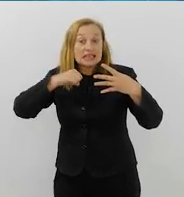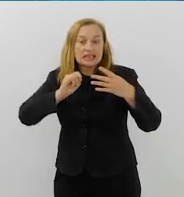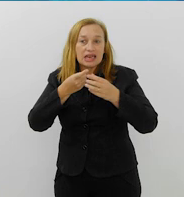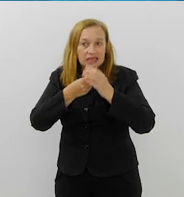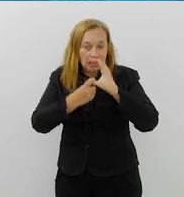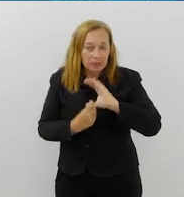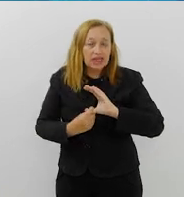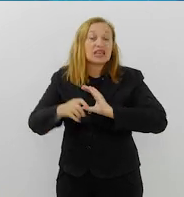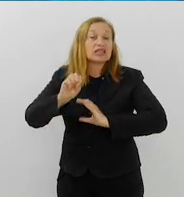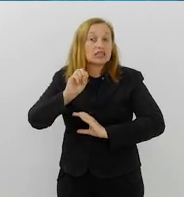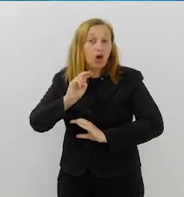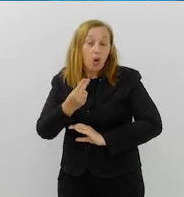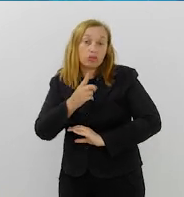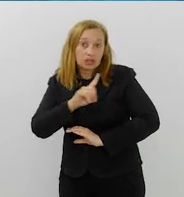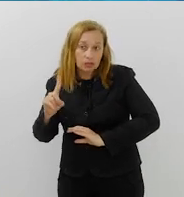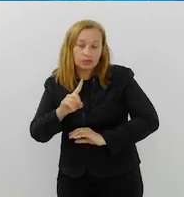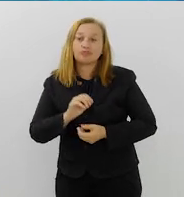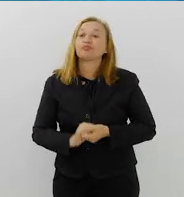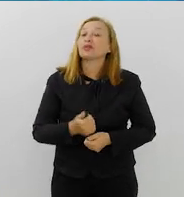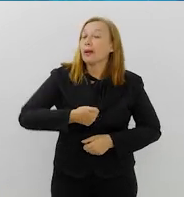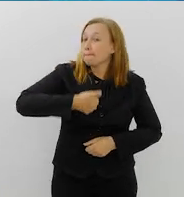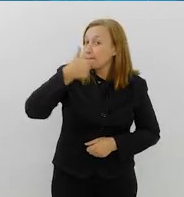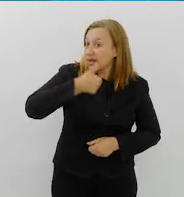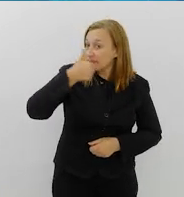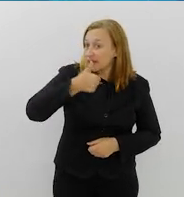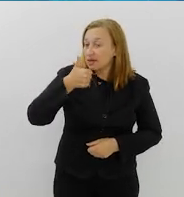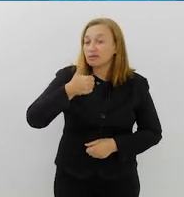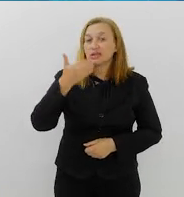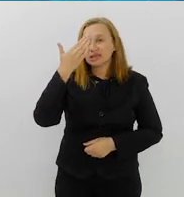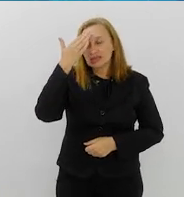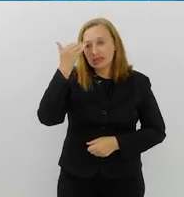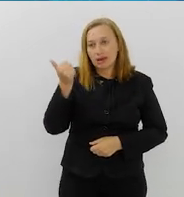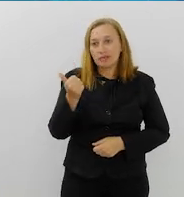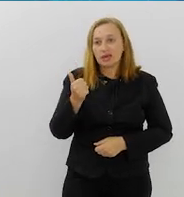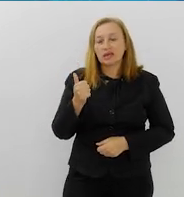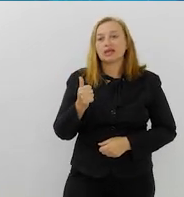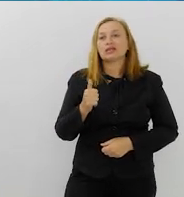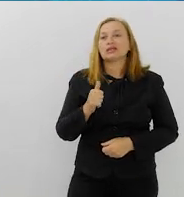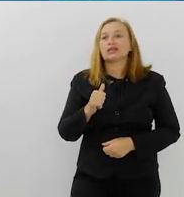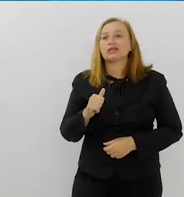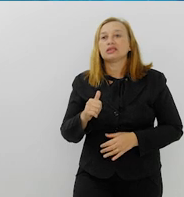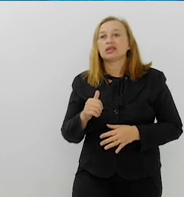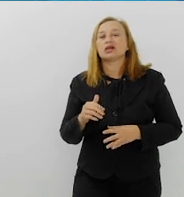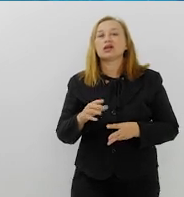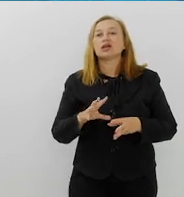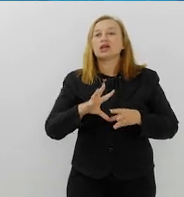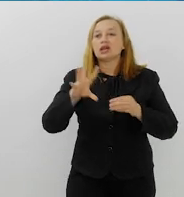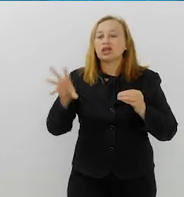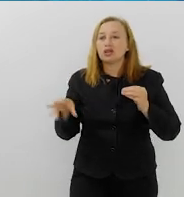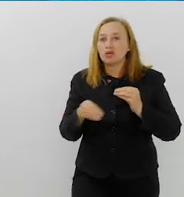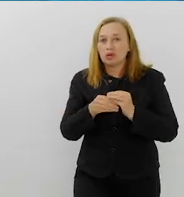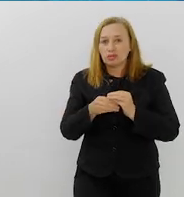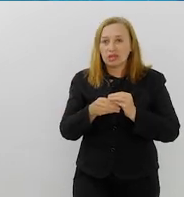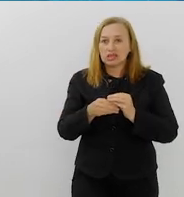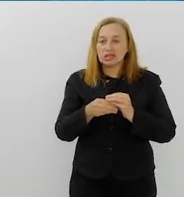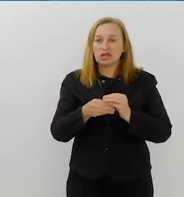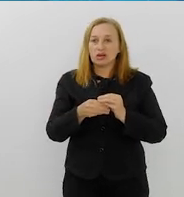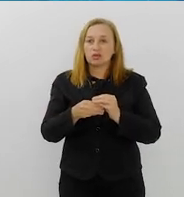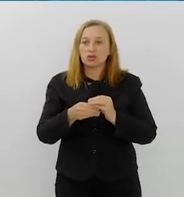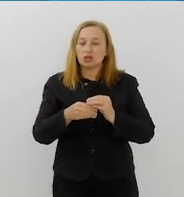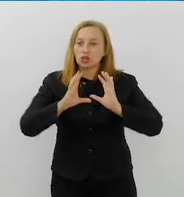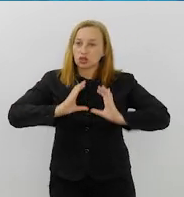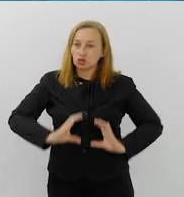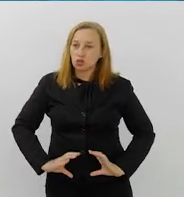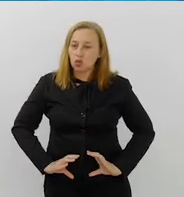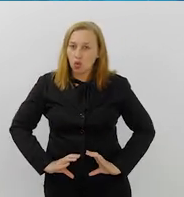de uma dependência, se aquilo já se tornou um vício. Primeiro, a gente sabemos que a adição de uma substância ou de um